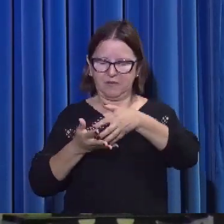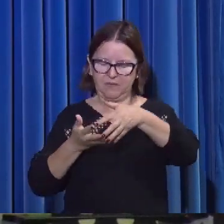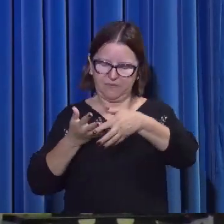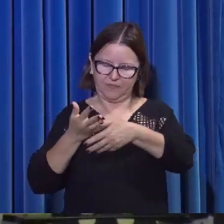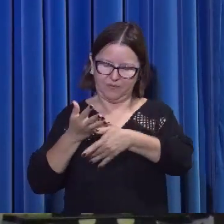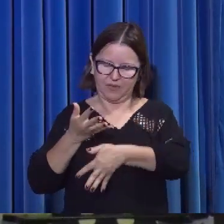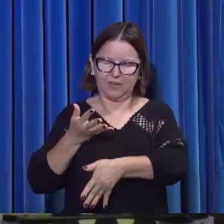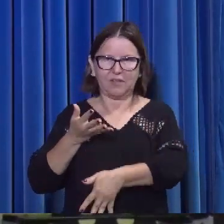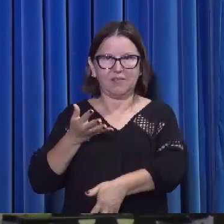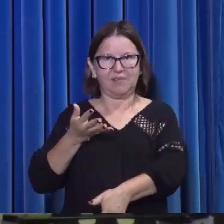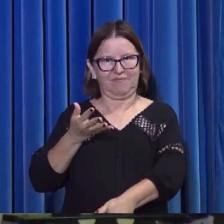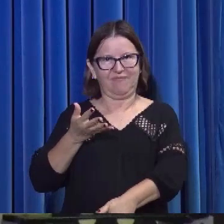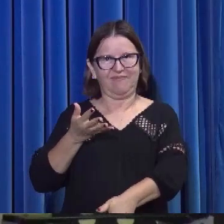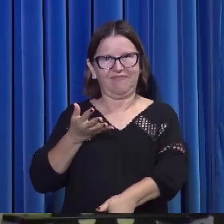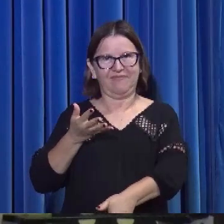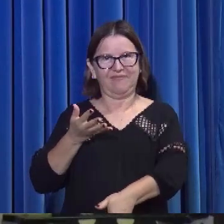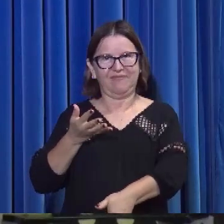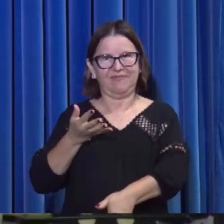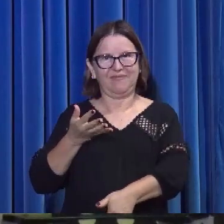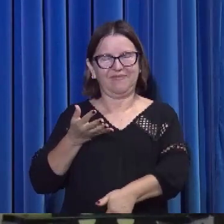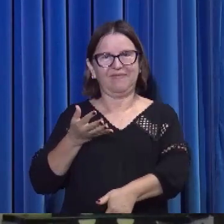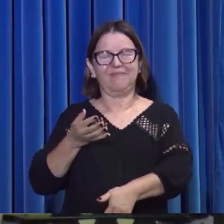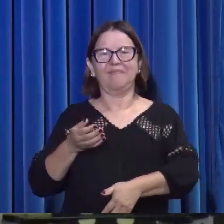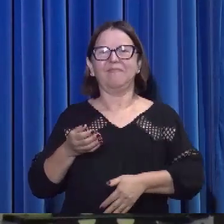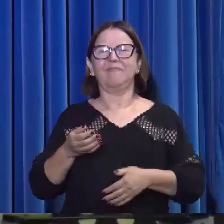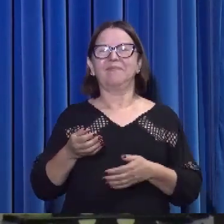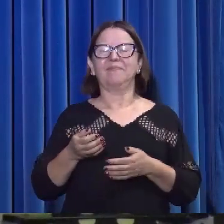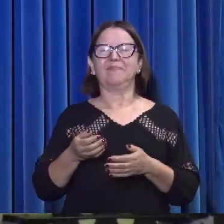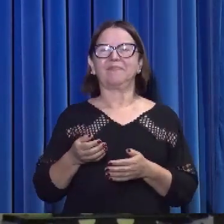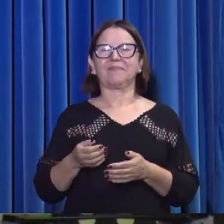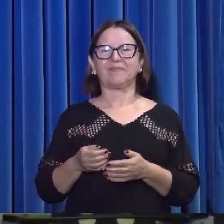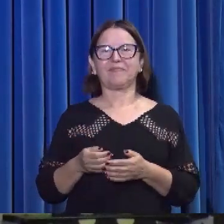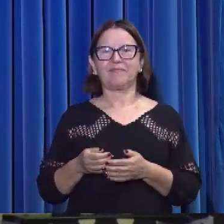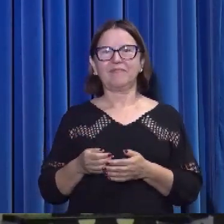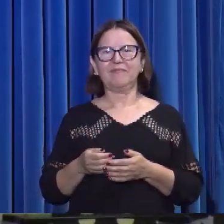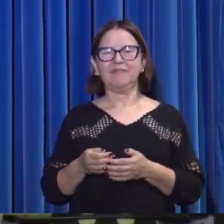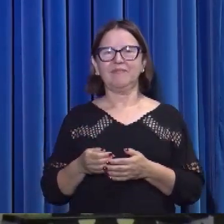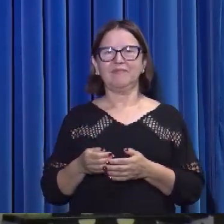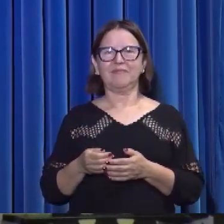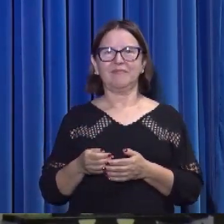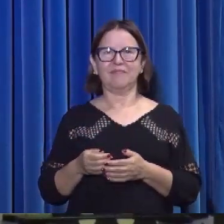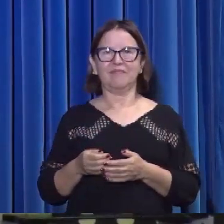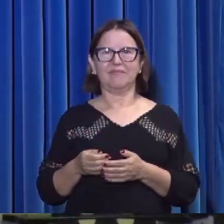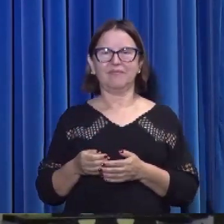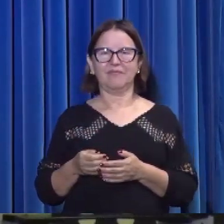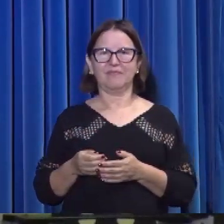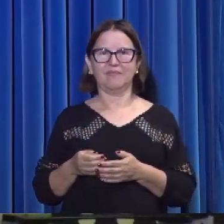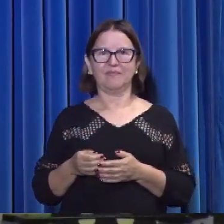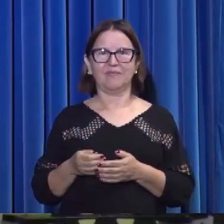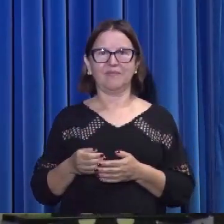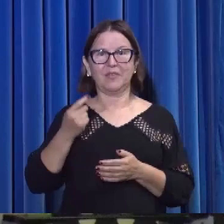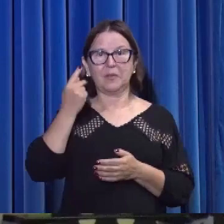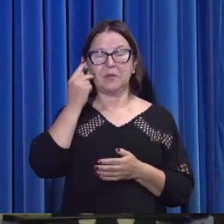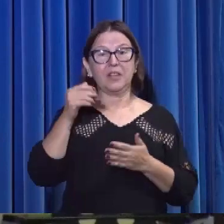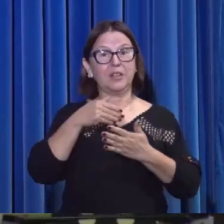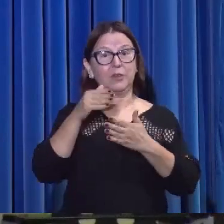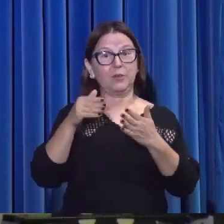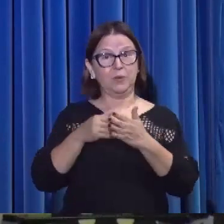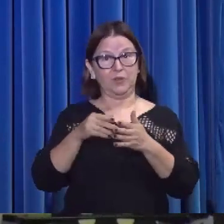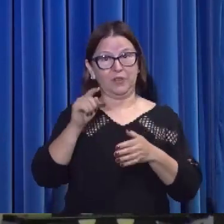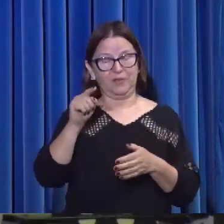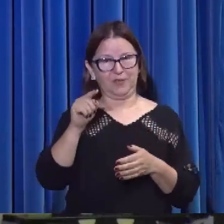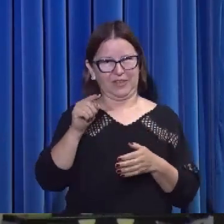por nossas mãos para se ir, junto para com tudo que você tem apreço nesse